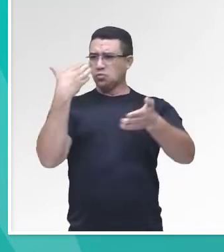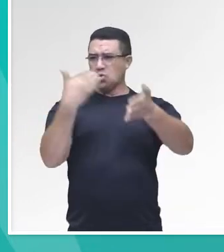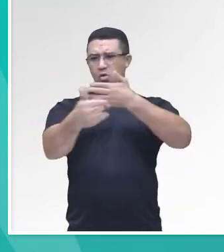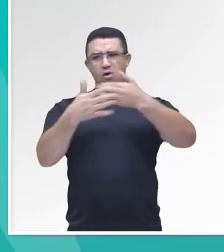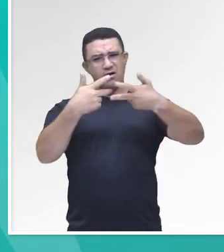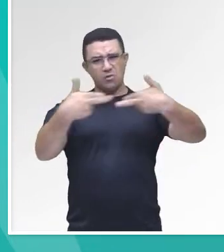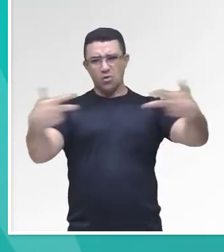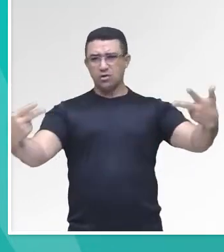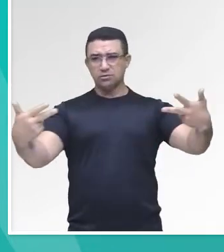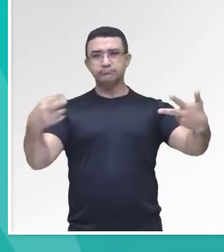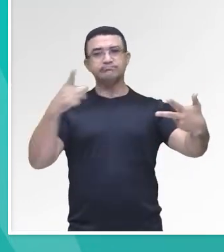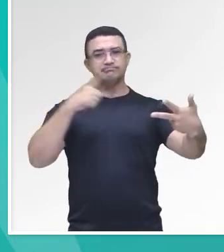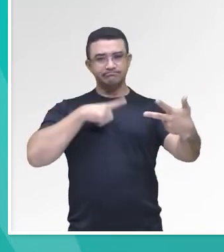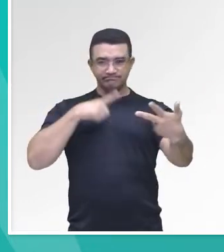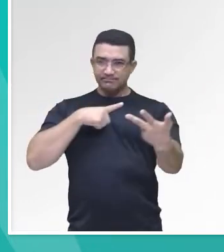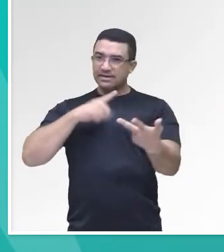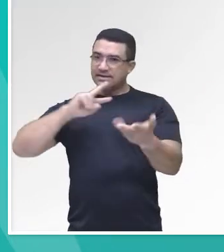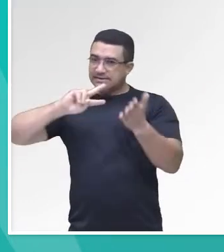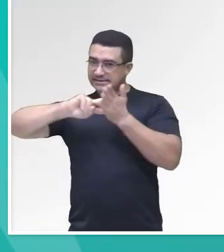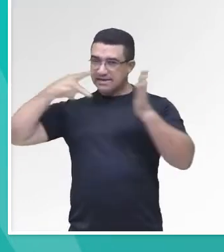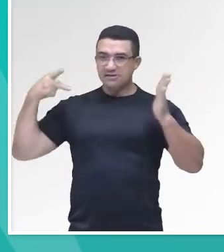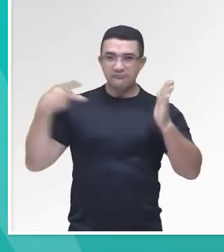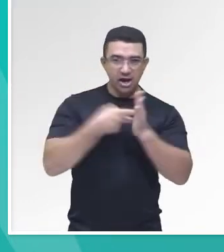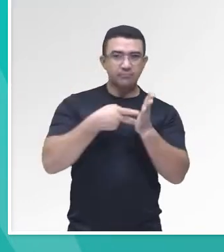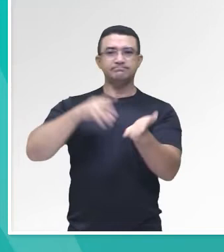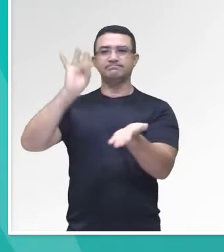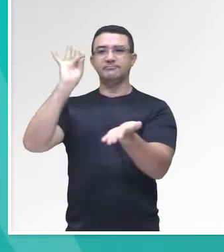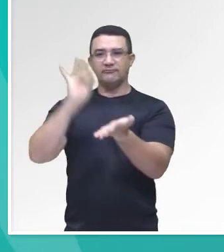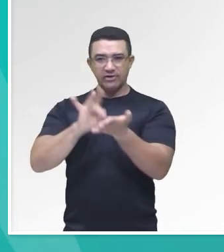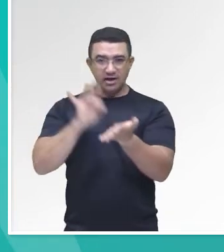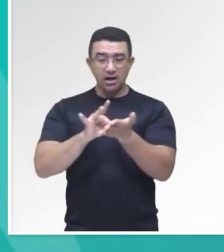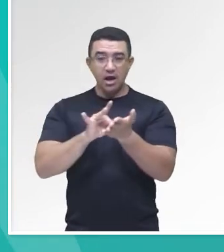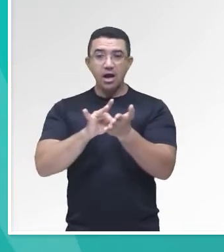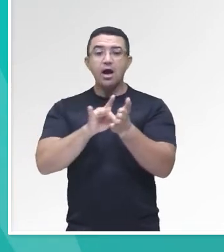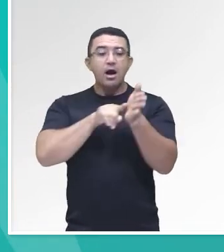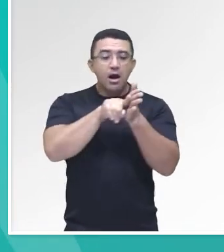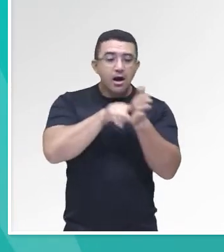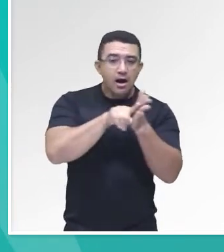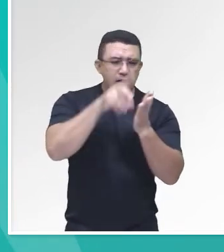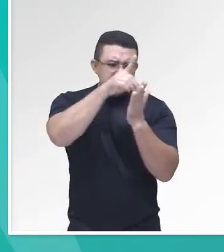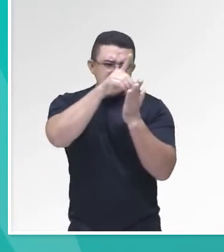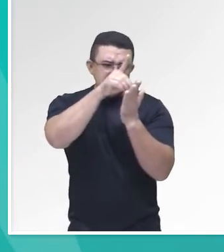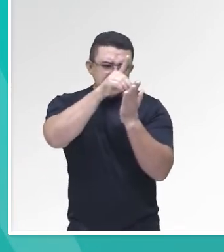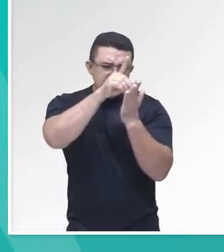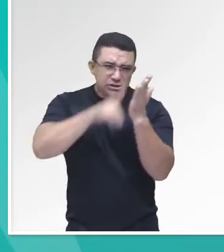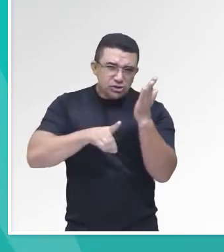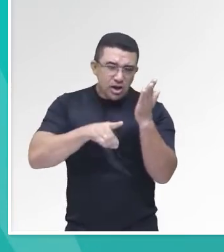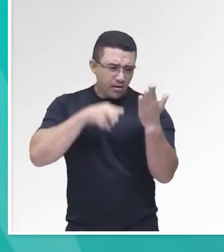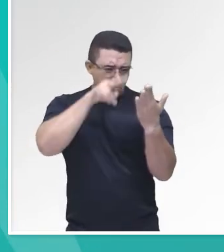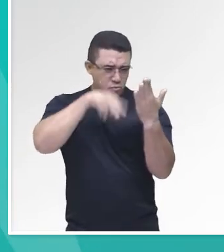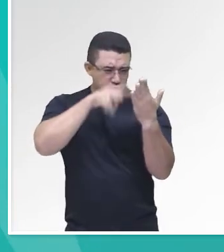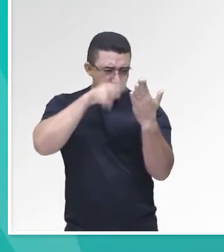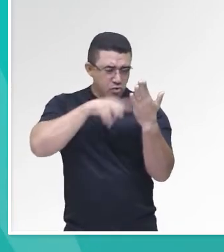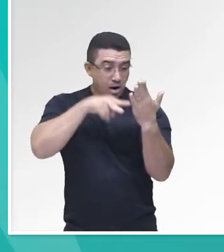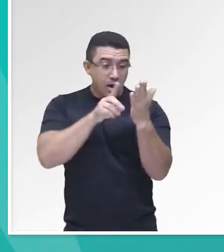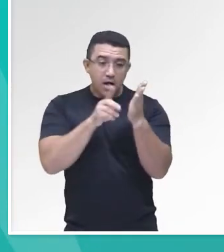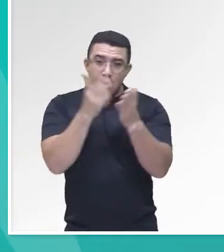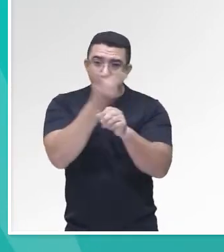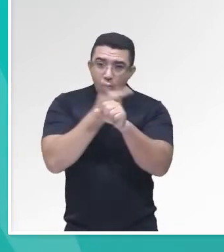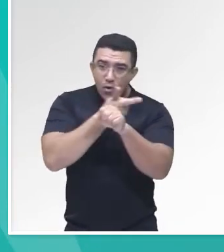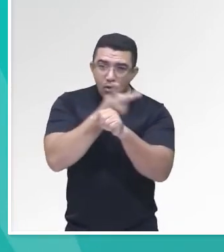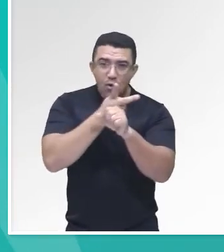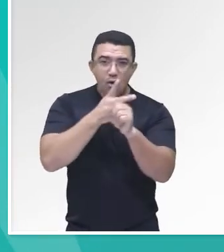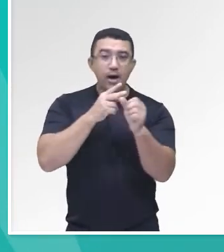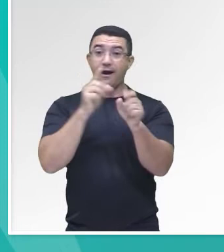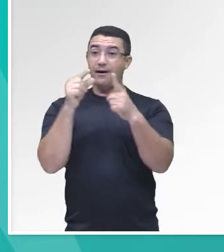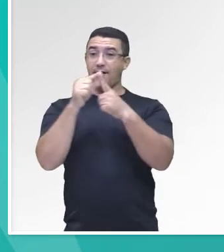é o sentido literal, aquilo que a gente pode procurar lá no dicionário e vai estar o significado real próprio daquela